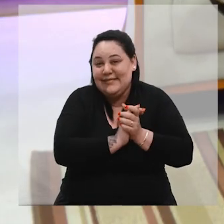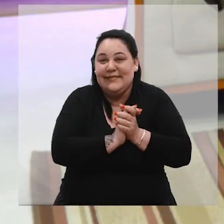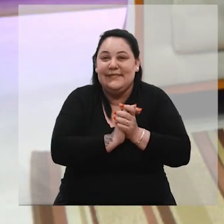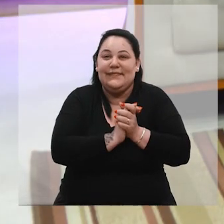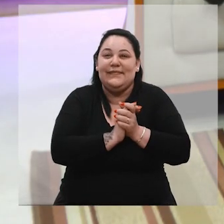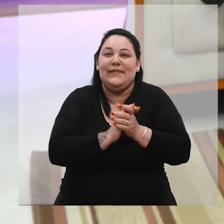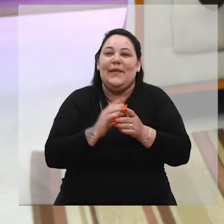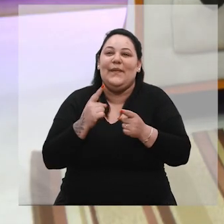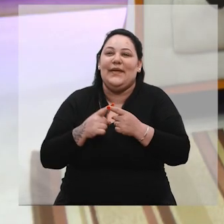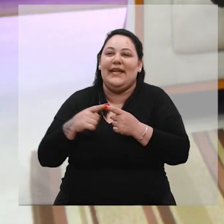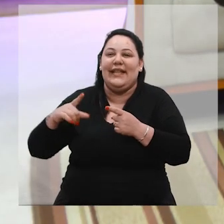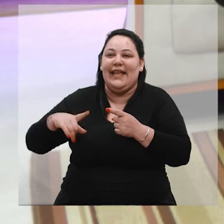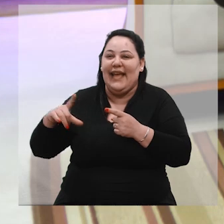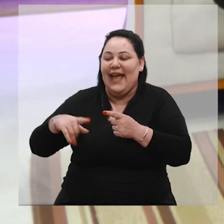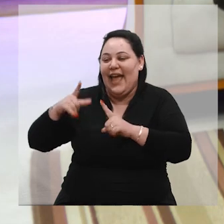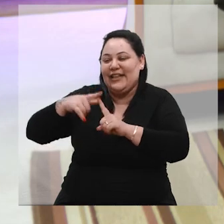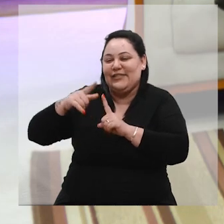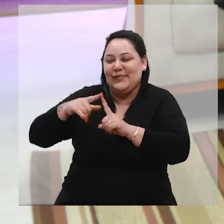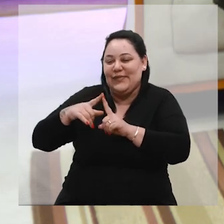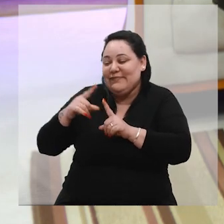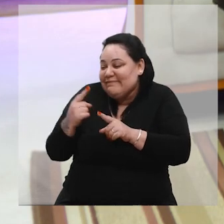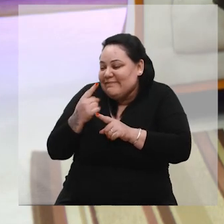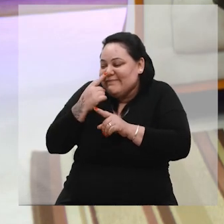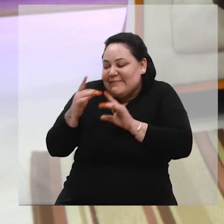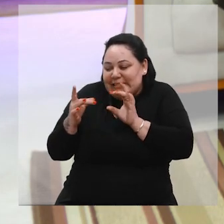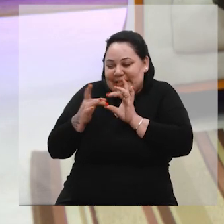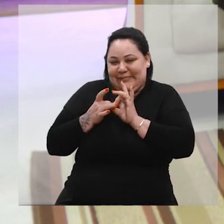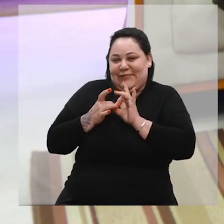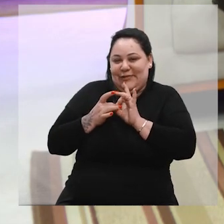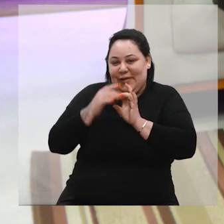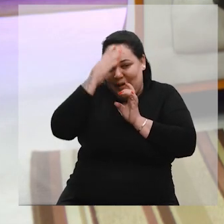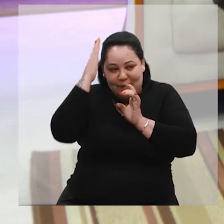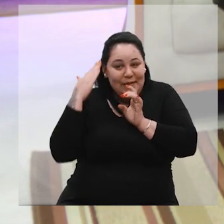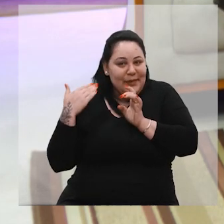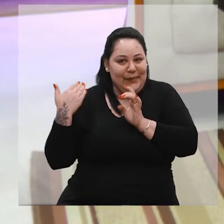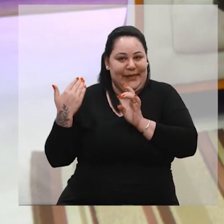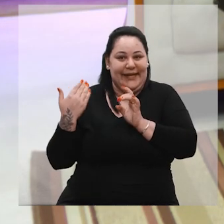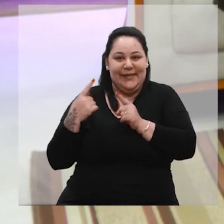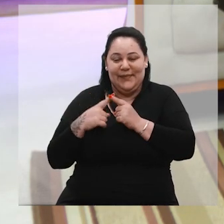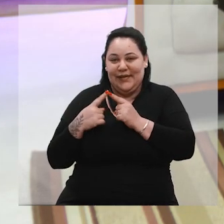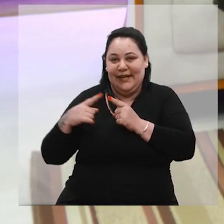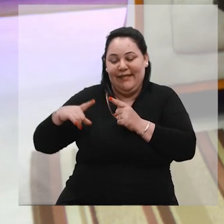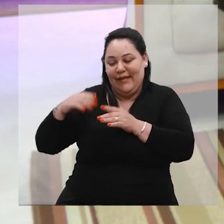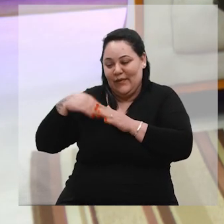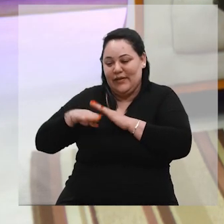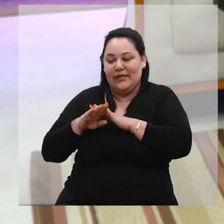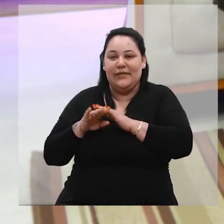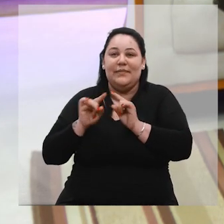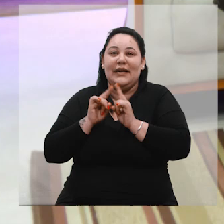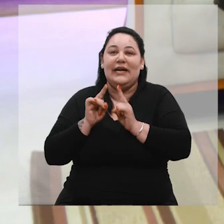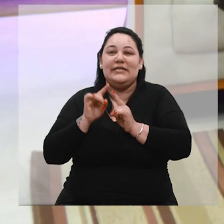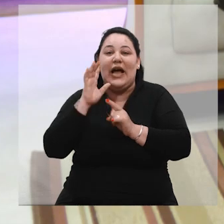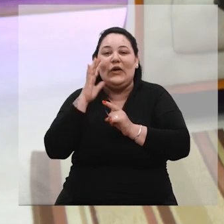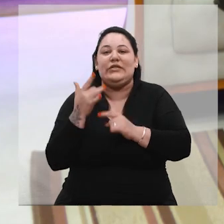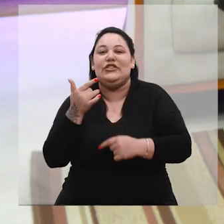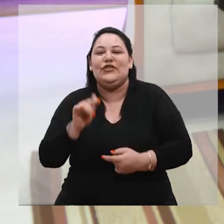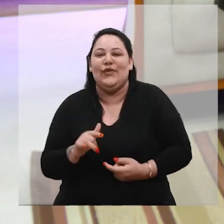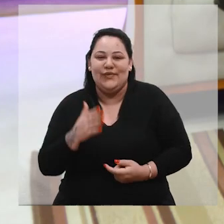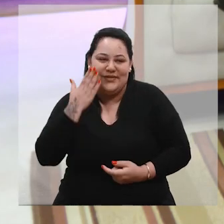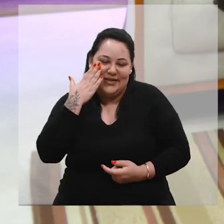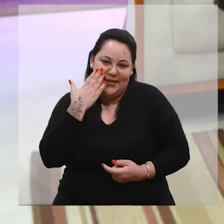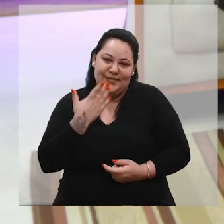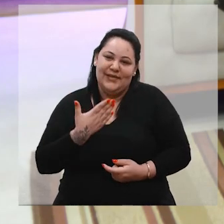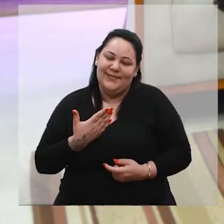uma paciente que é tipo Nana dela, assim, né? Ela tá lá, minha peruca. Porque a gente eu tenho ainda aquela coisa, se acontecer de novo,